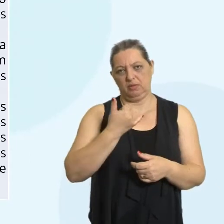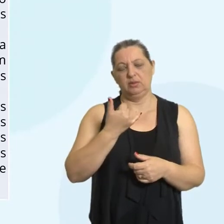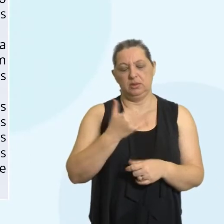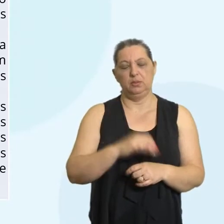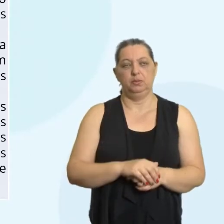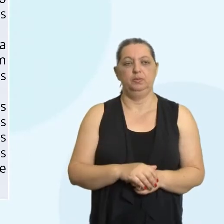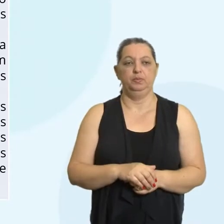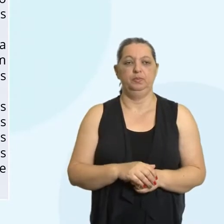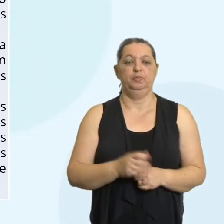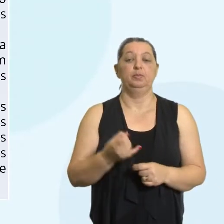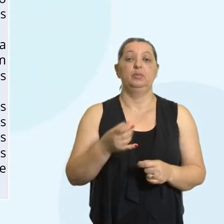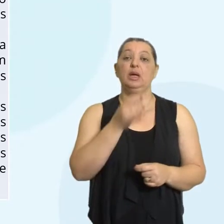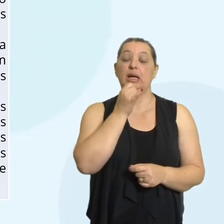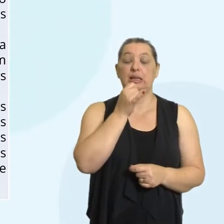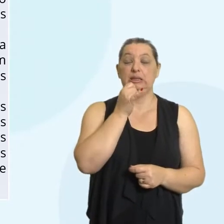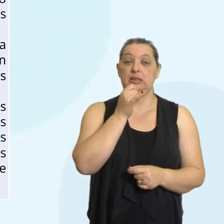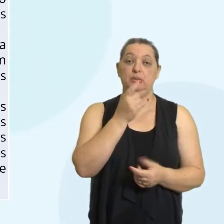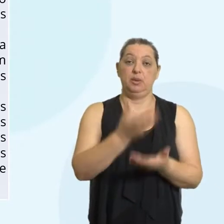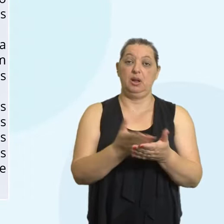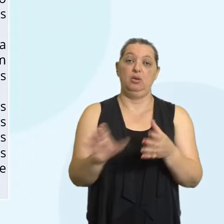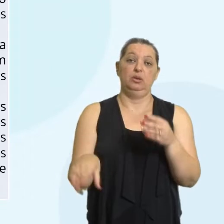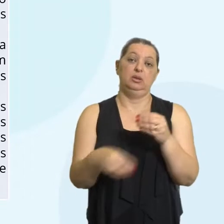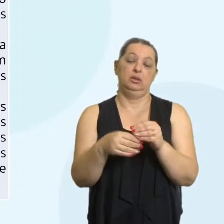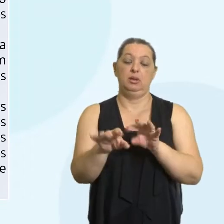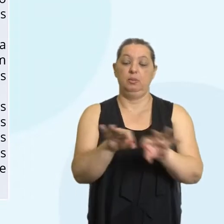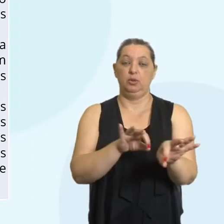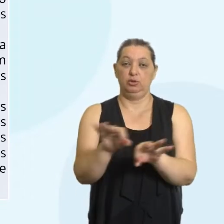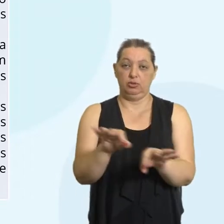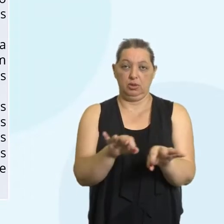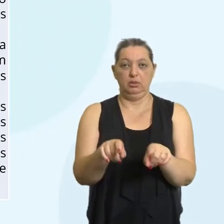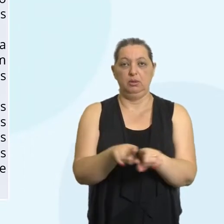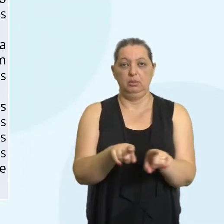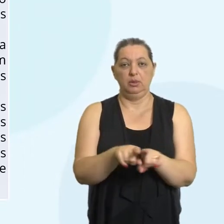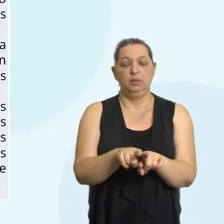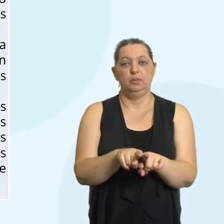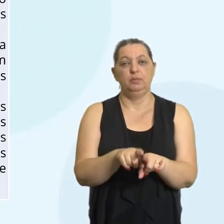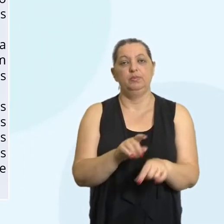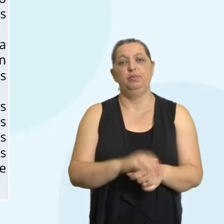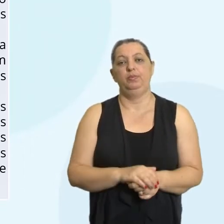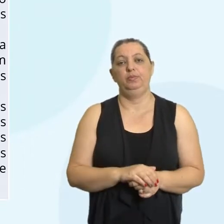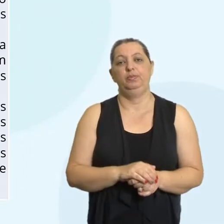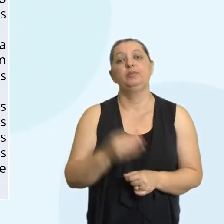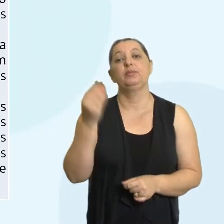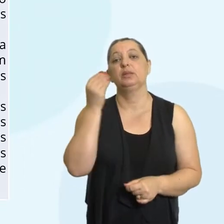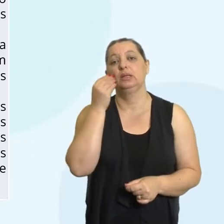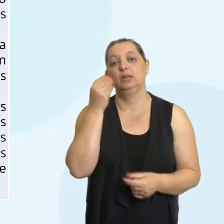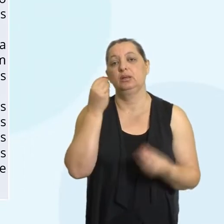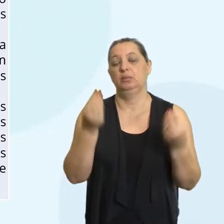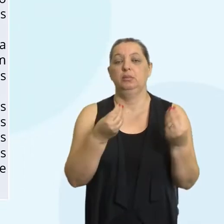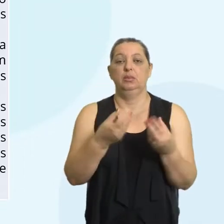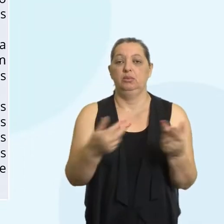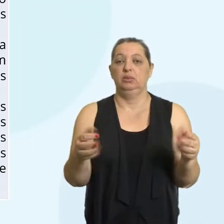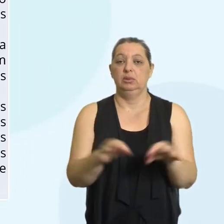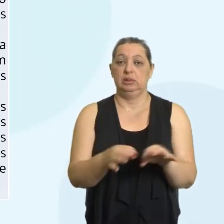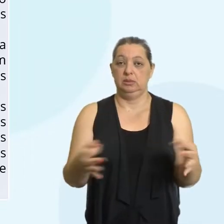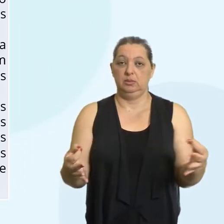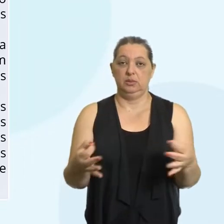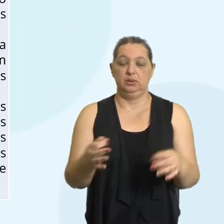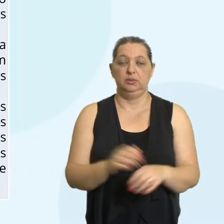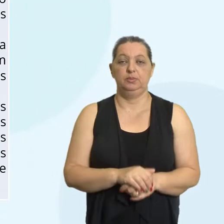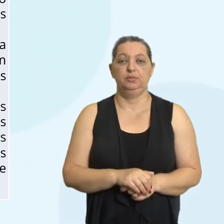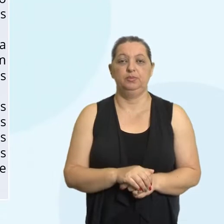nesse nosso exemplo dela integrada e projeto né a gente vai partir para uma tentar partir de uma coisa bom né